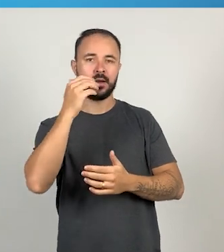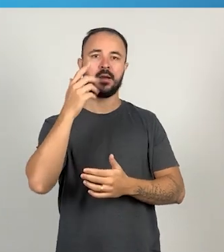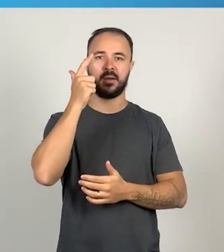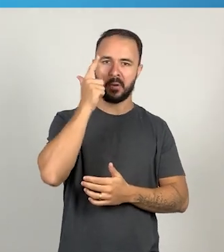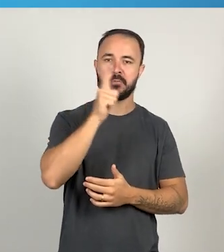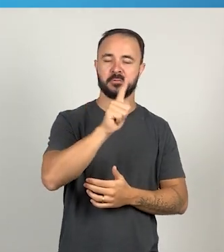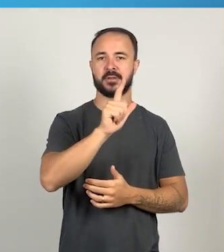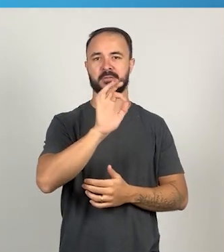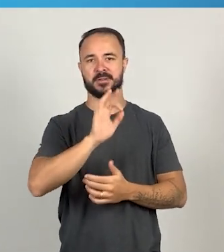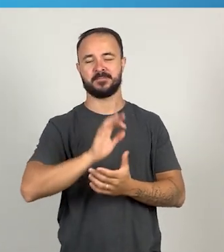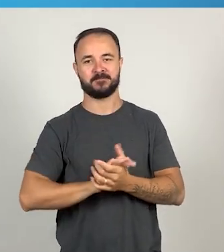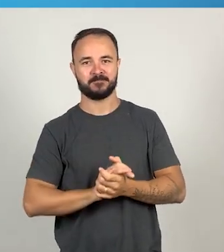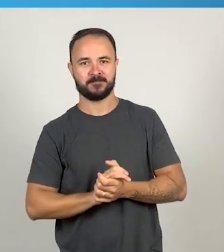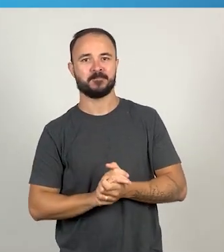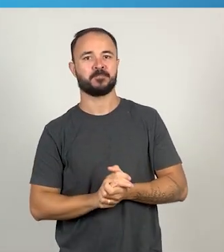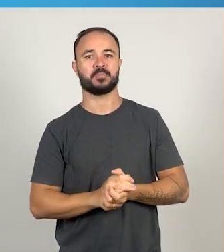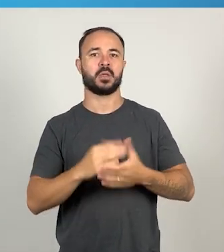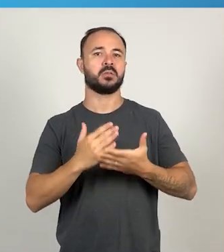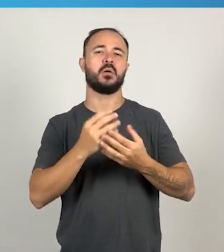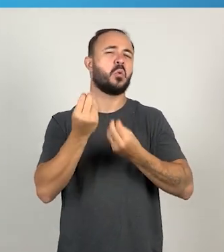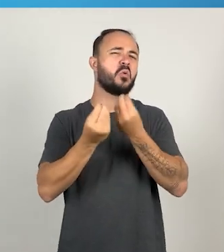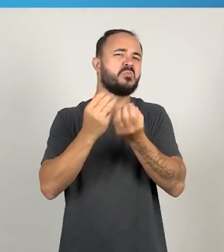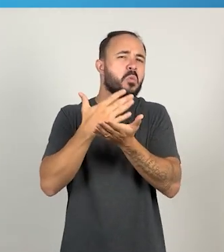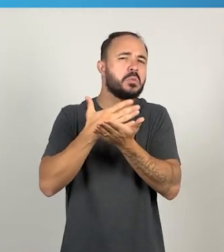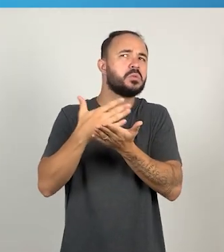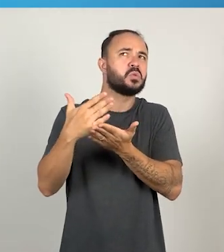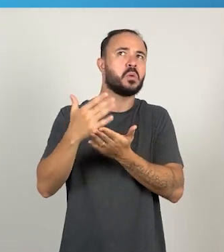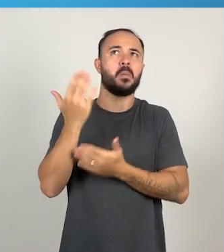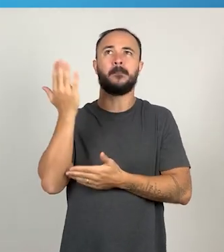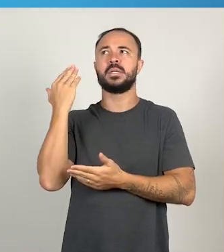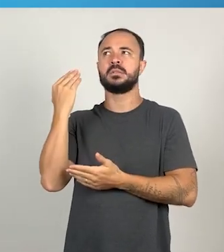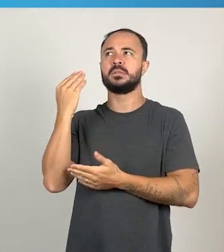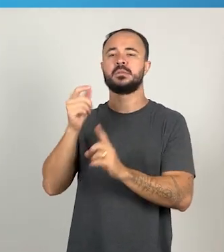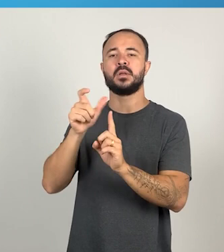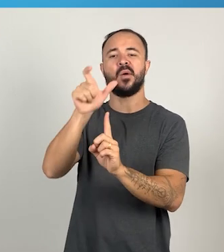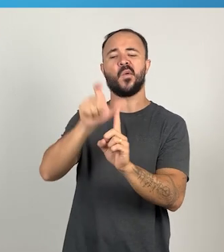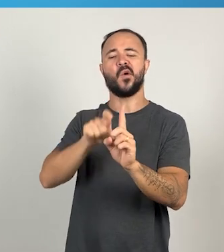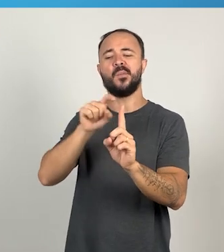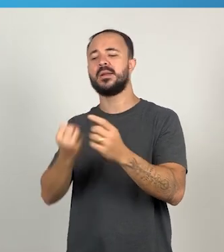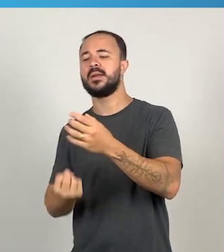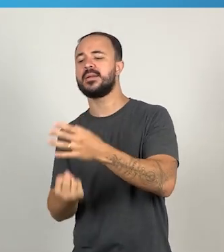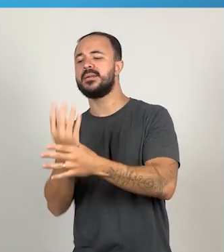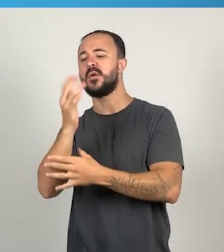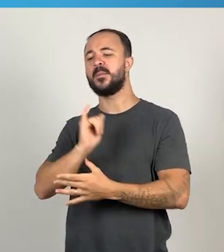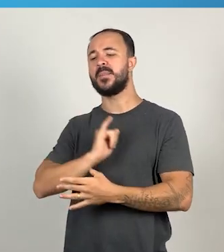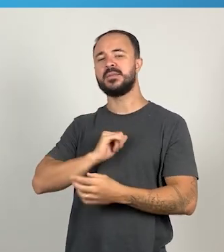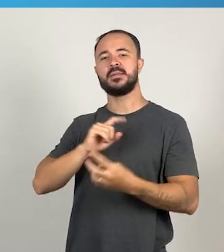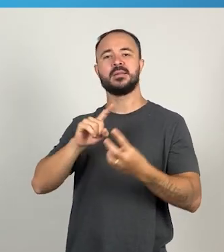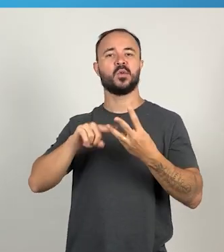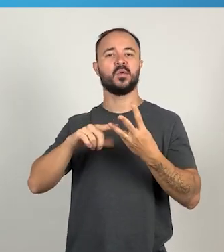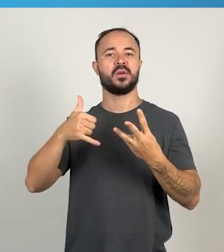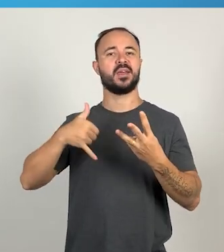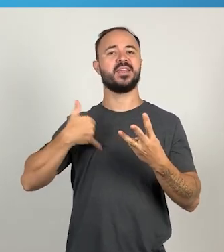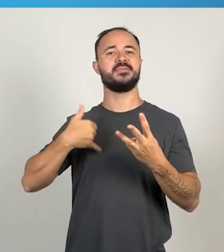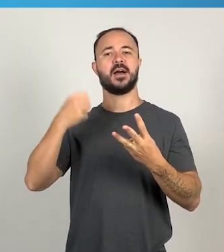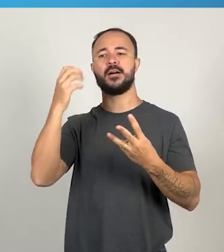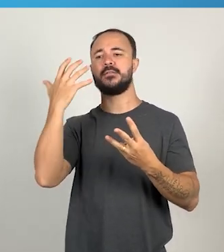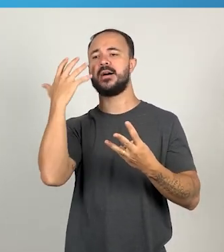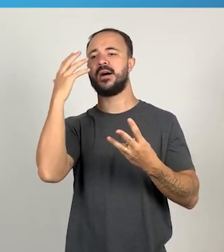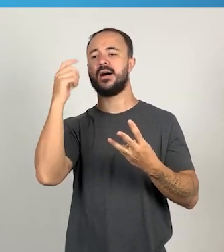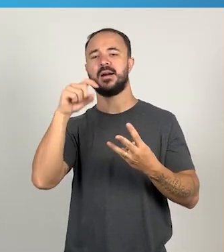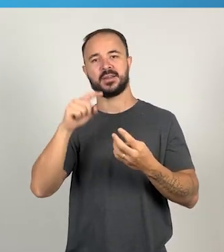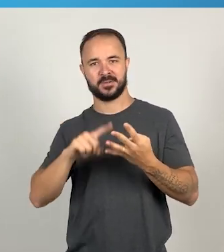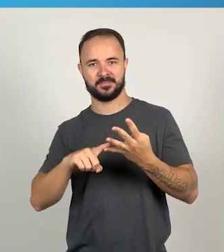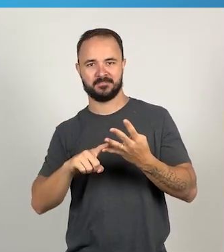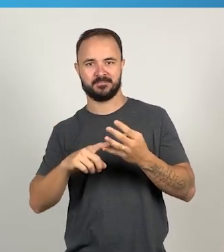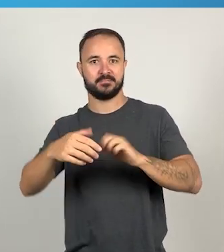os seguintes tópicos, olha só, como que tudo começou, fundador de Imperatriz, aniversário de nossa cidade, a